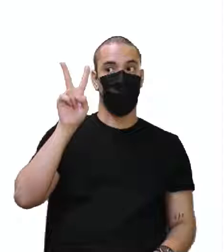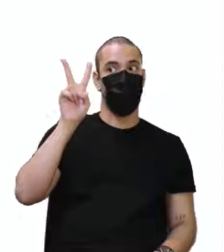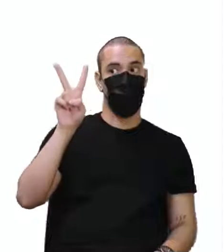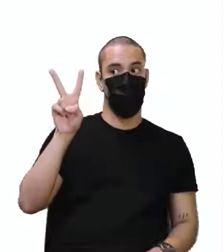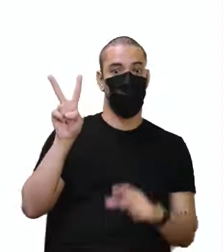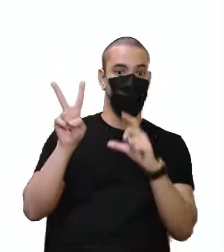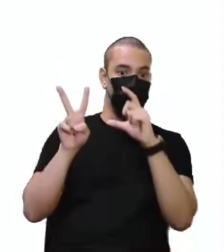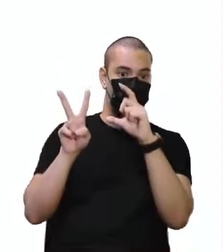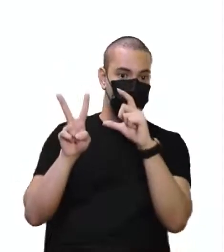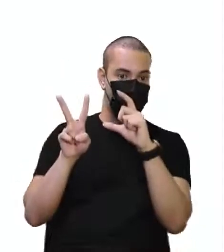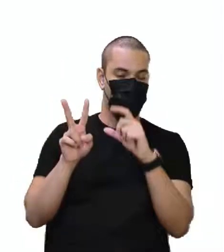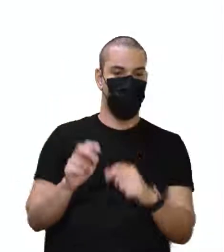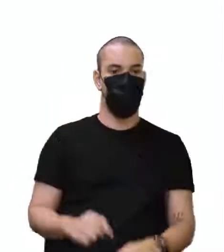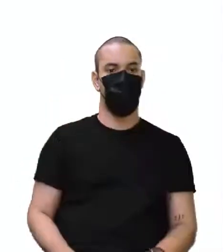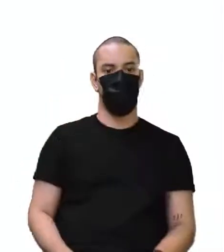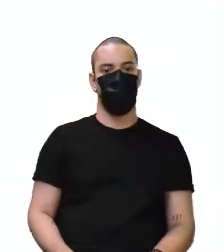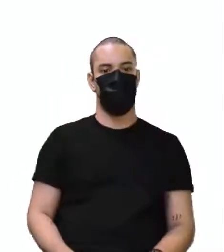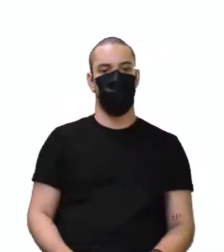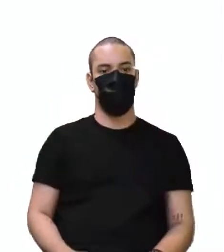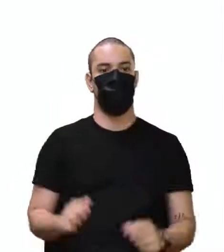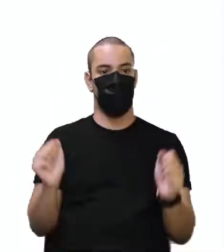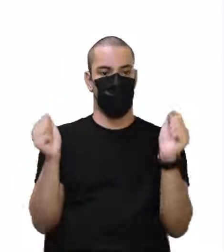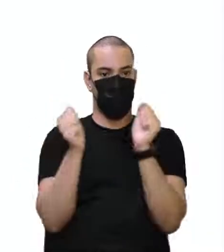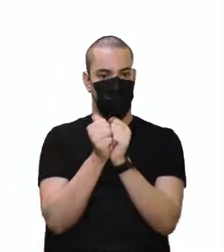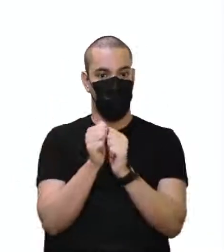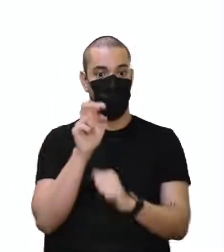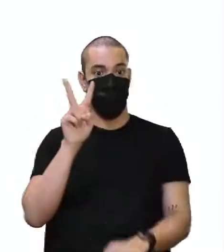Vzão, mostra lá, prof, com o